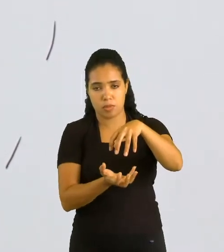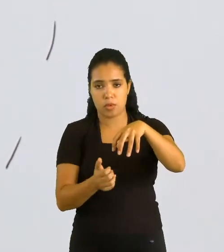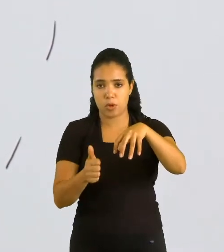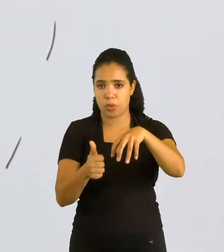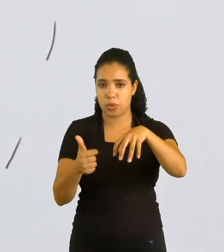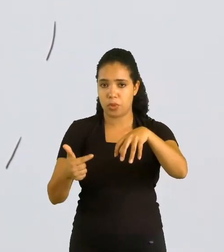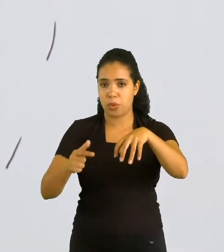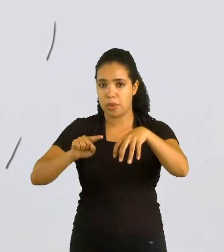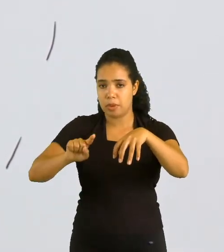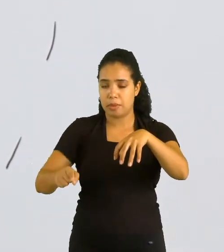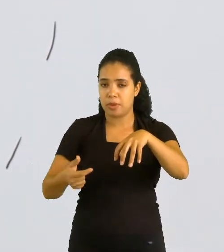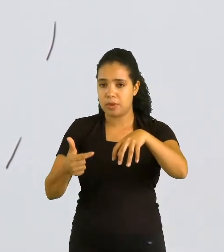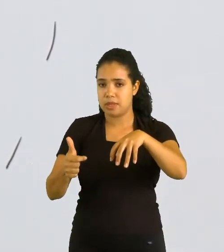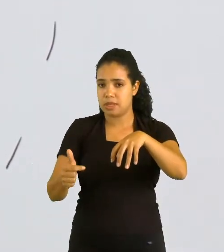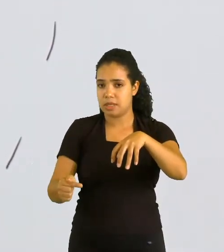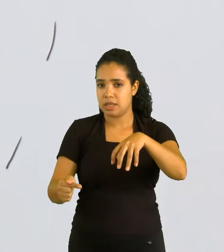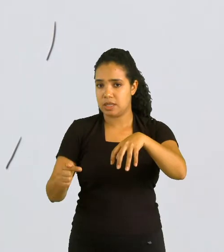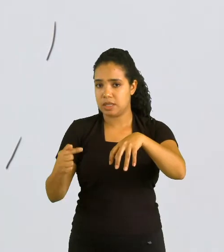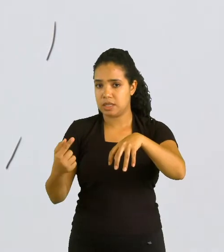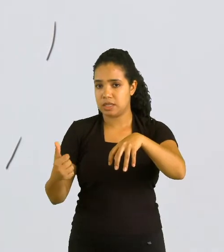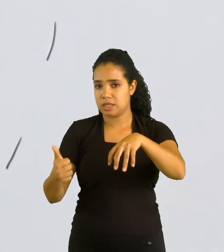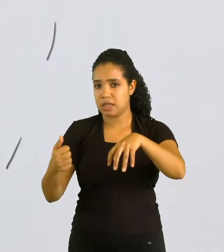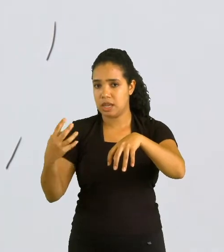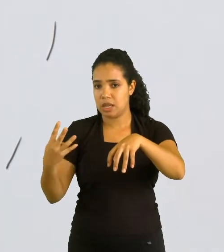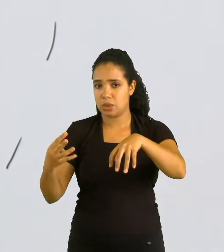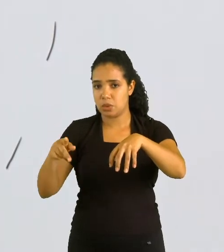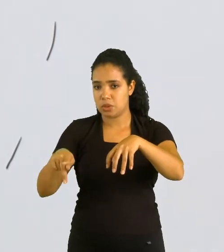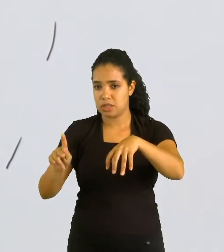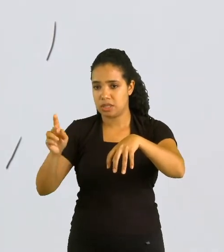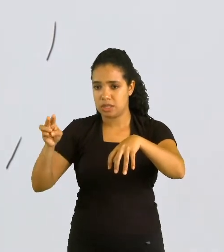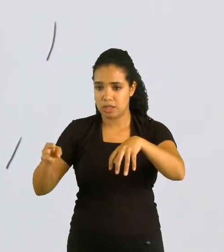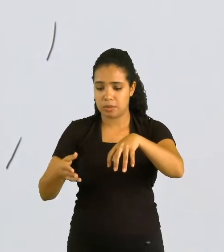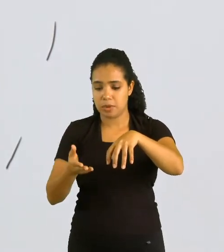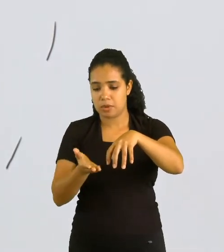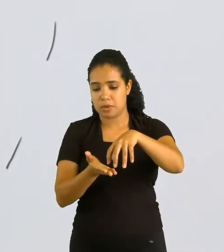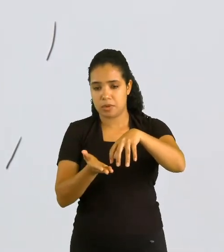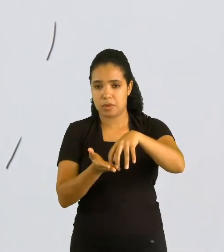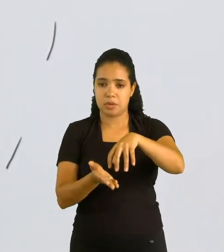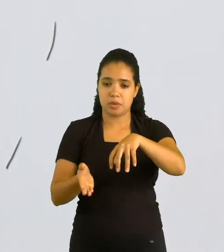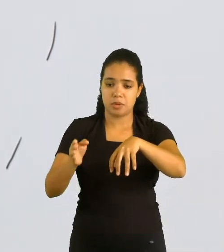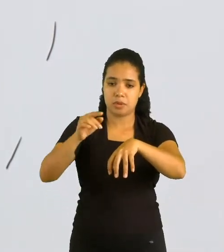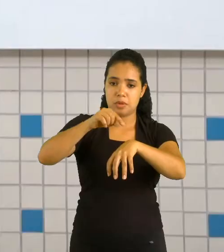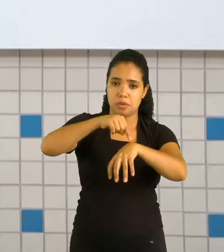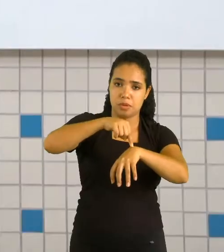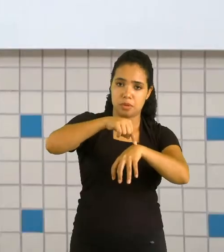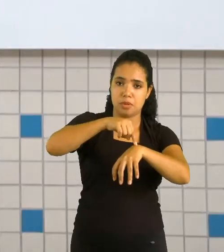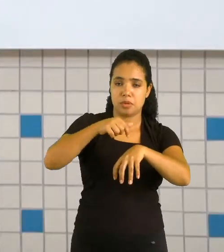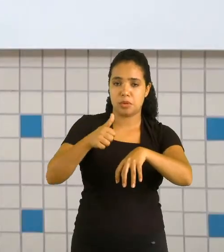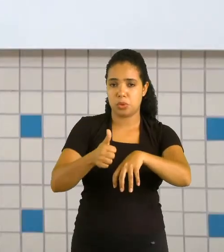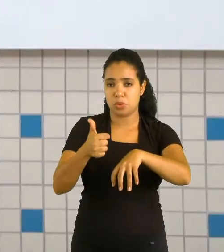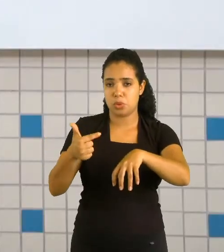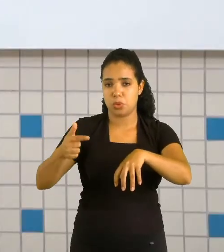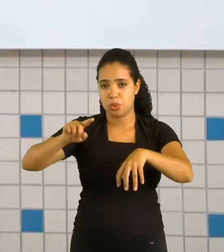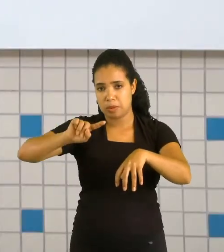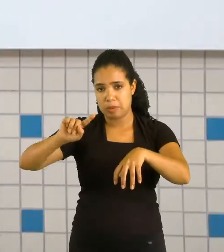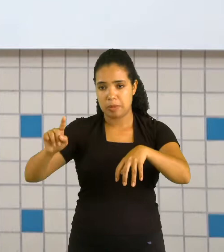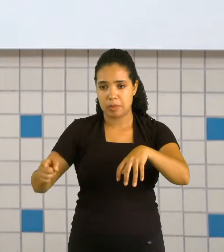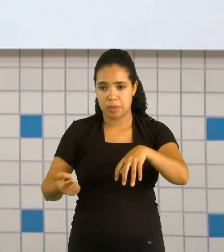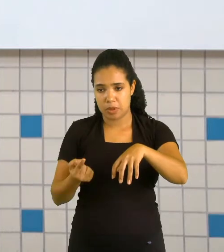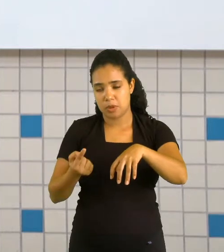12.714 quilômetros e a distância de um ponto do Equador até o outro lado é de